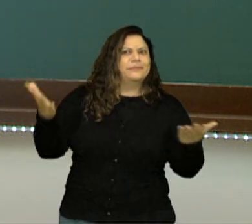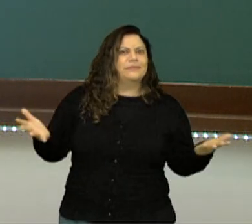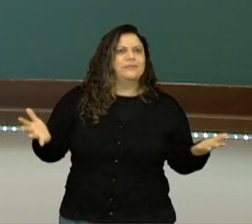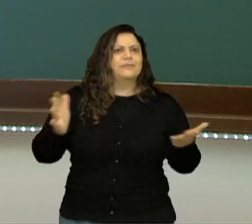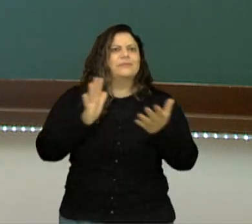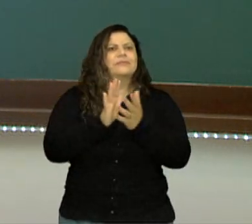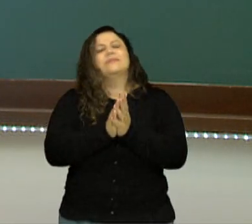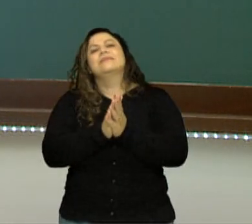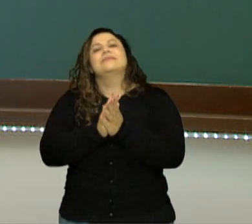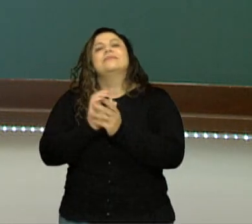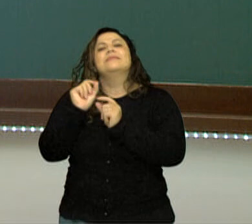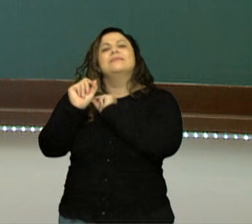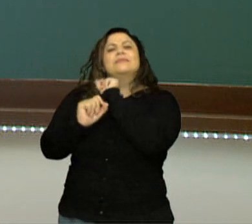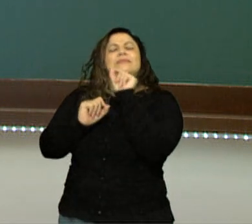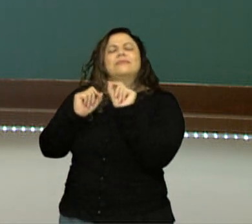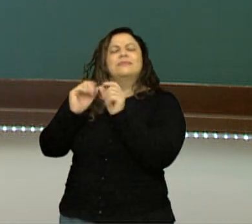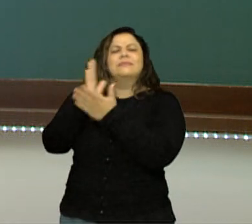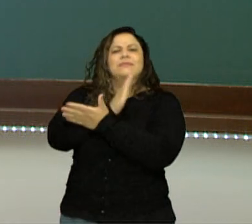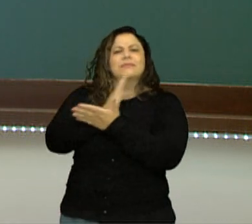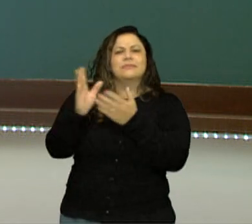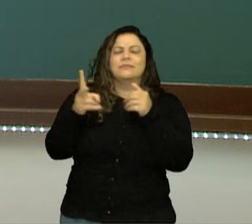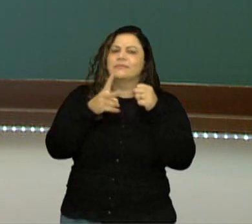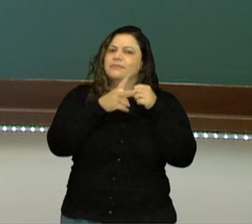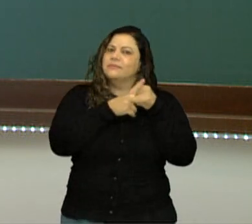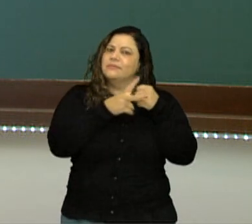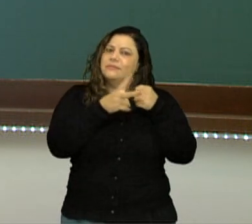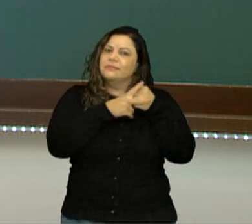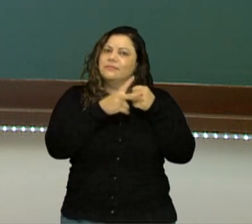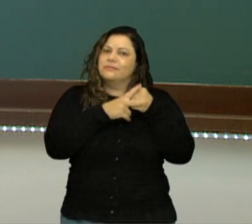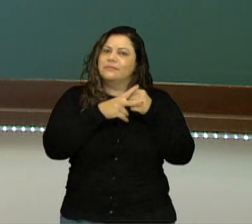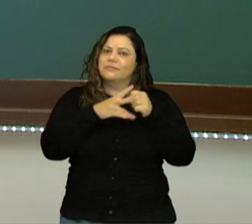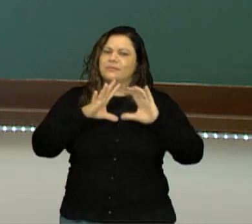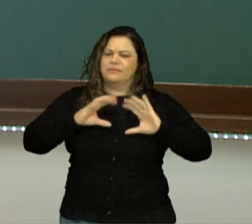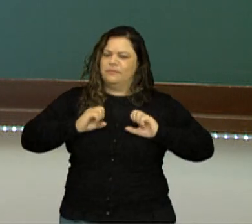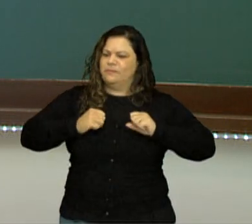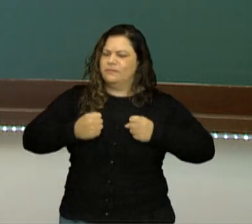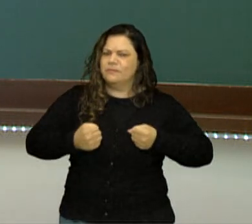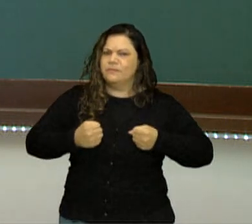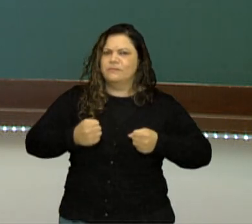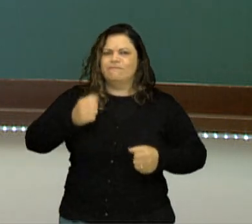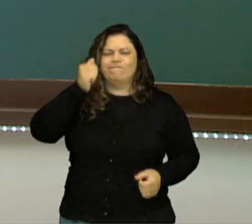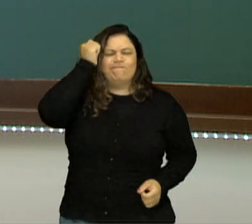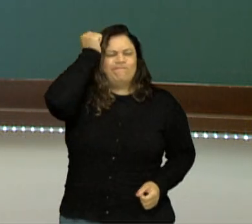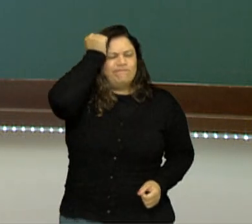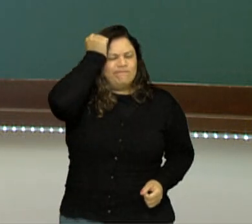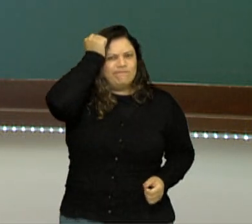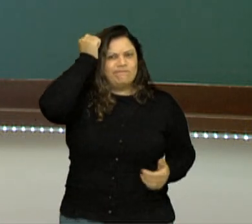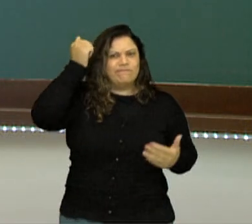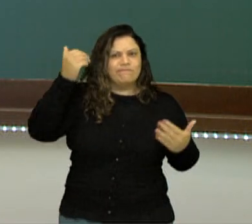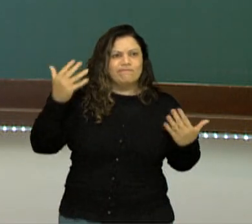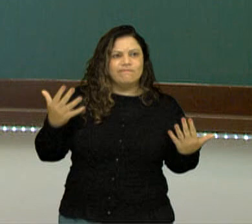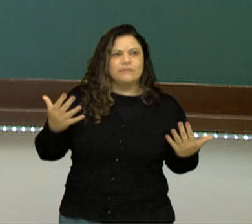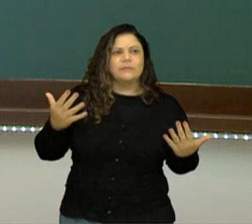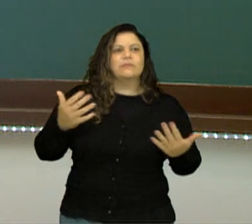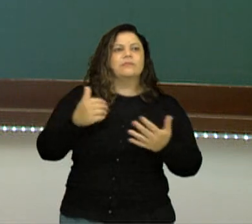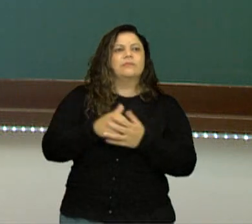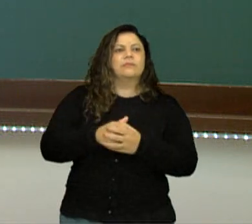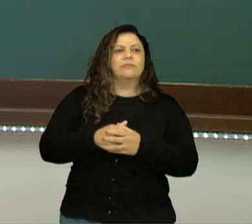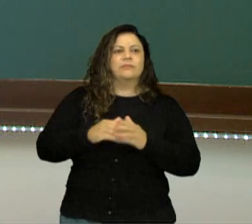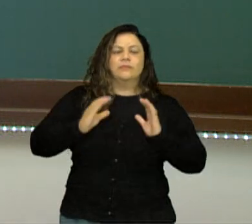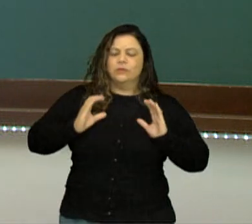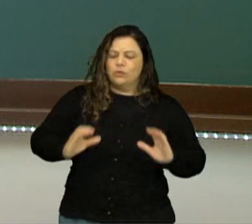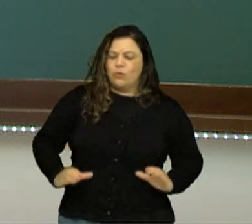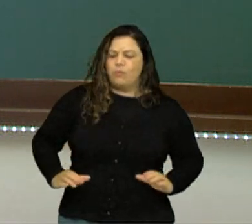lá, alguns verbos, né? Atrever-se, arrepender-se, porque ó, eu me arrependo, eu me atrevo,